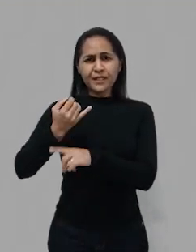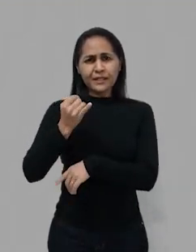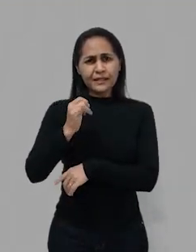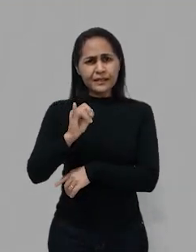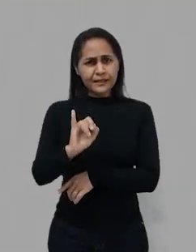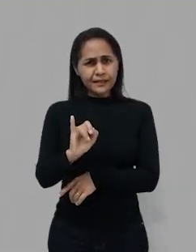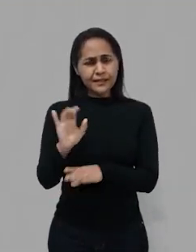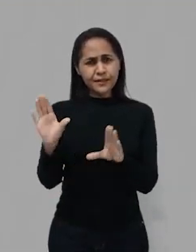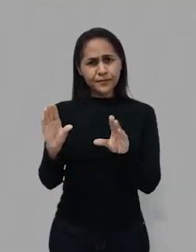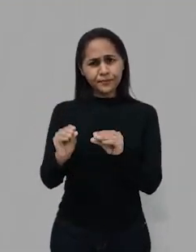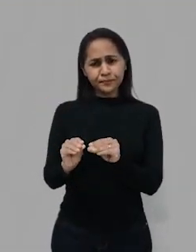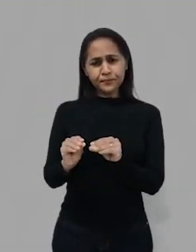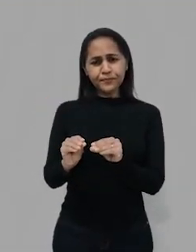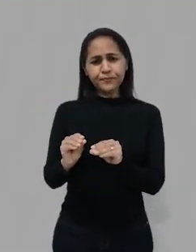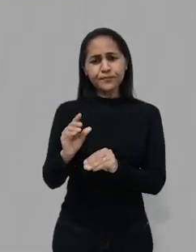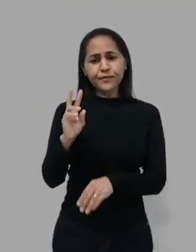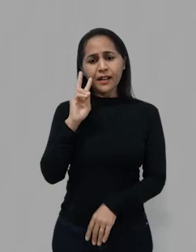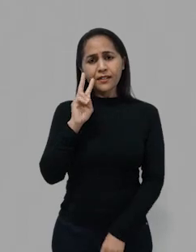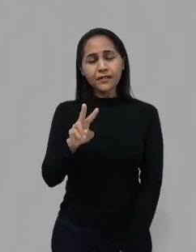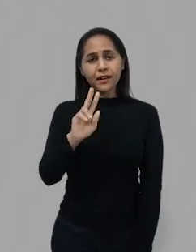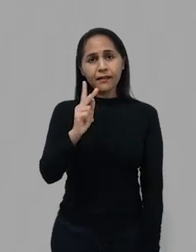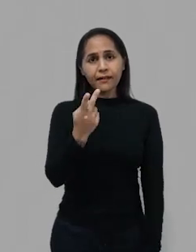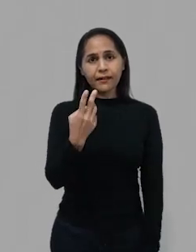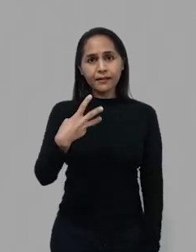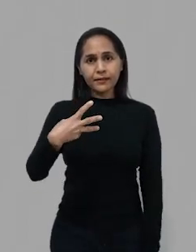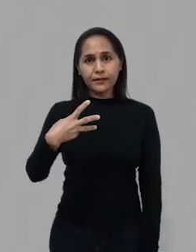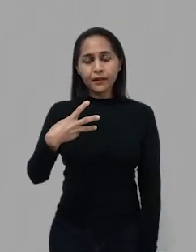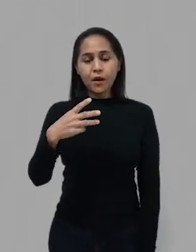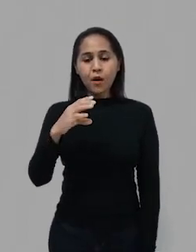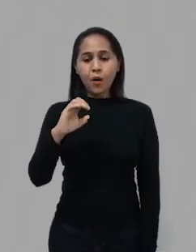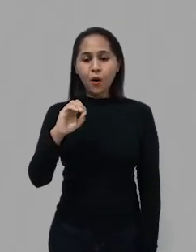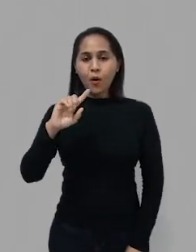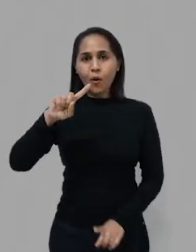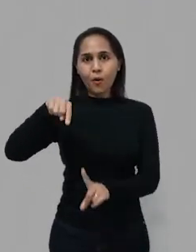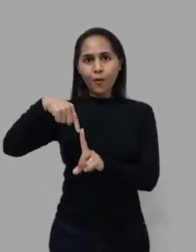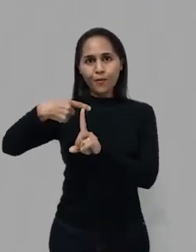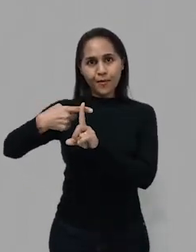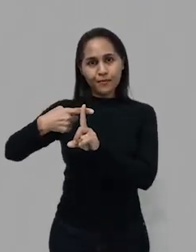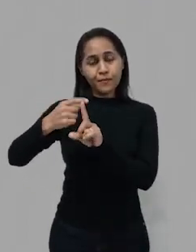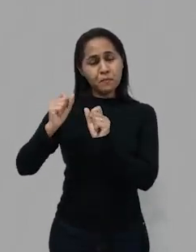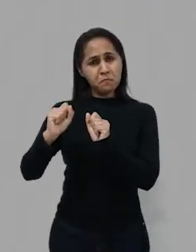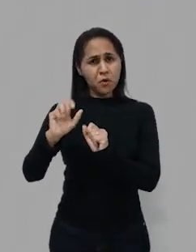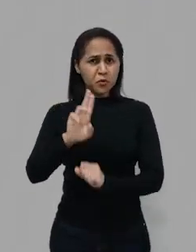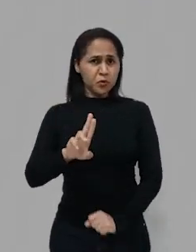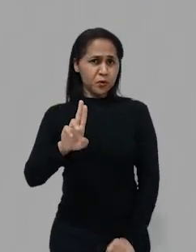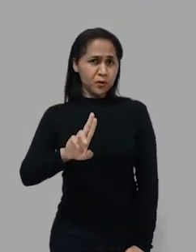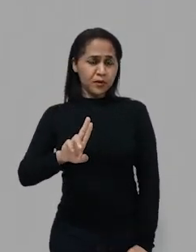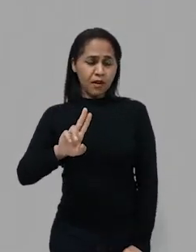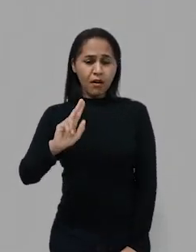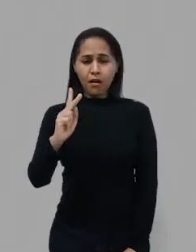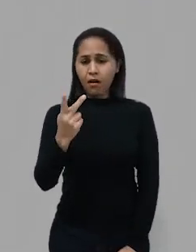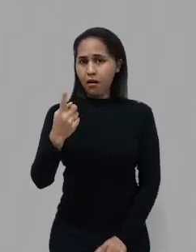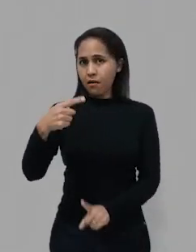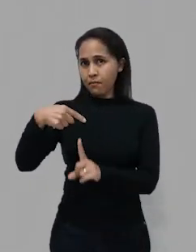quiser simplificar, esse H3O+, a gente escreve apenas como H+. Eles representam, turma, a mesma coisa.